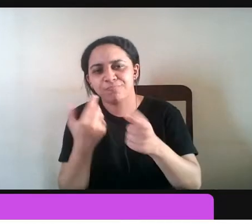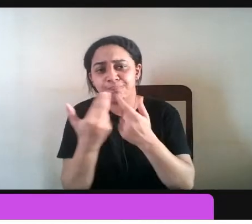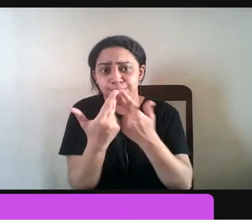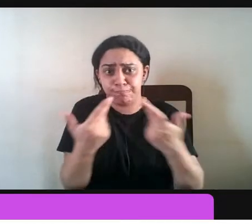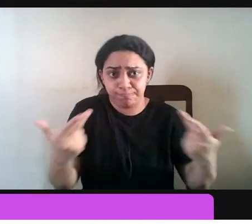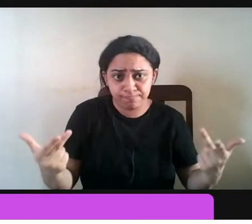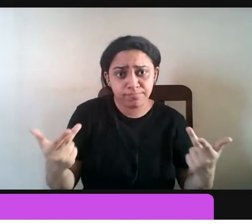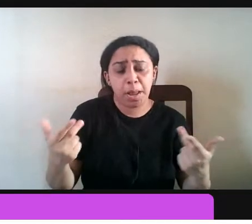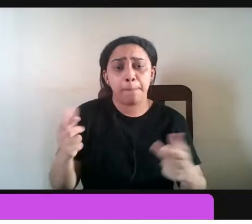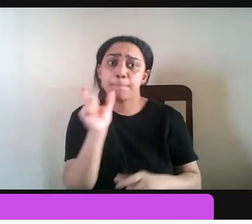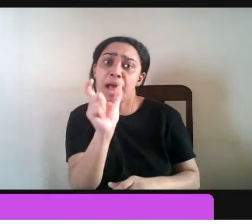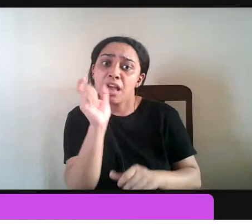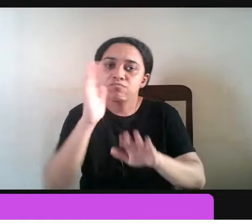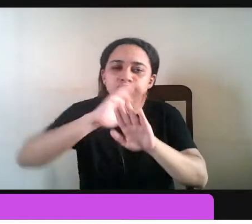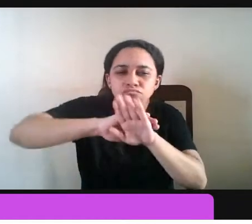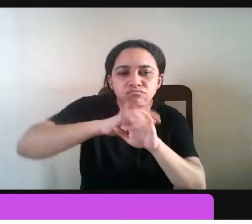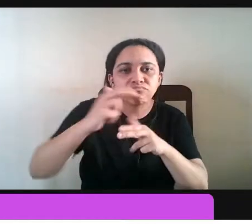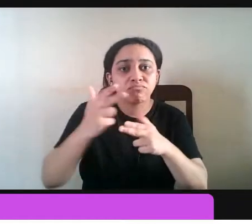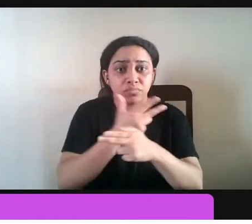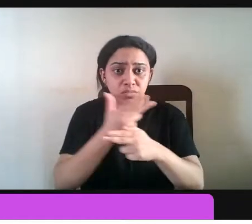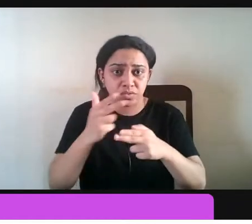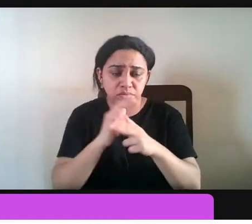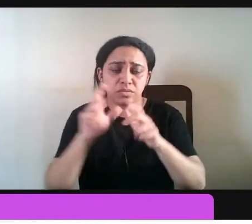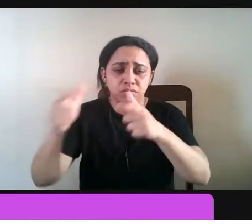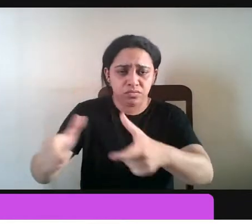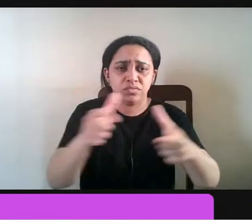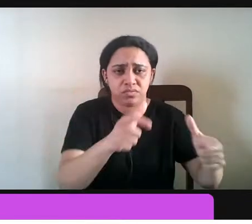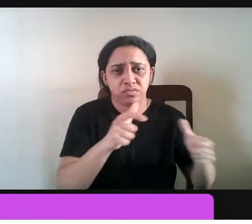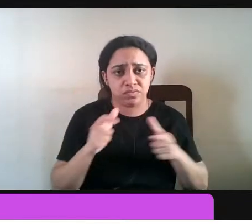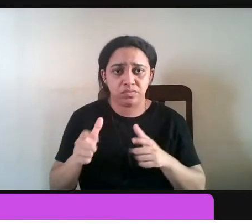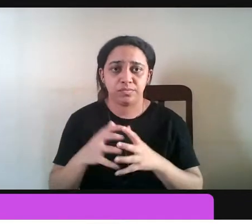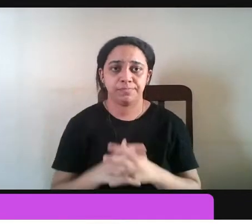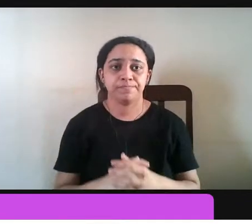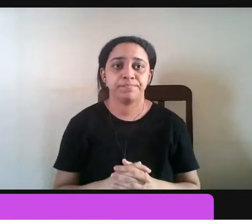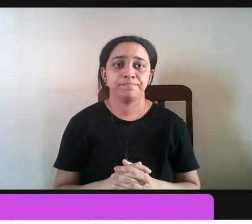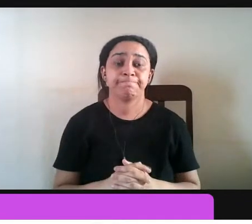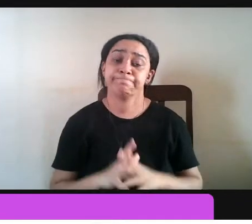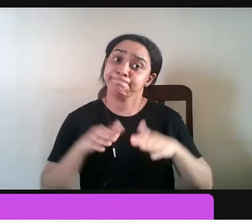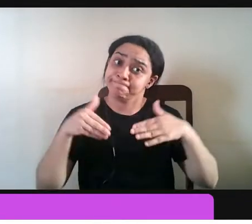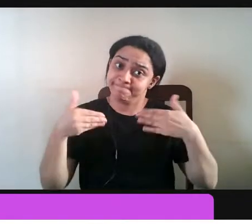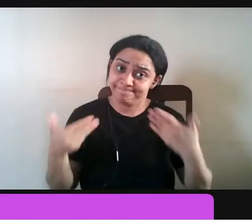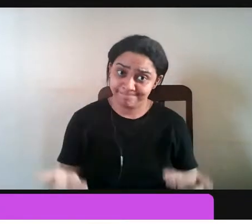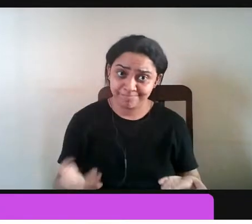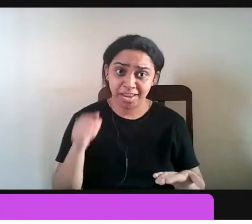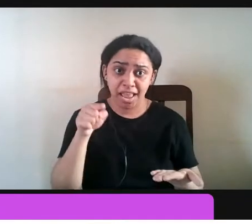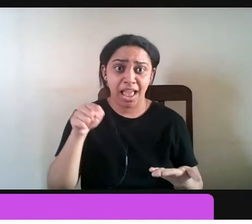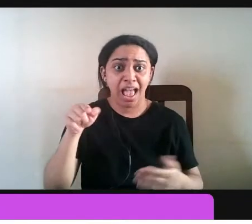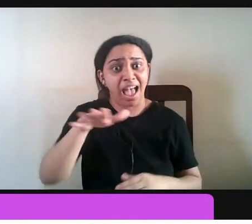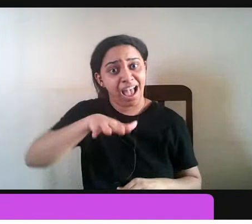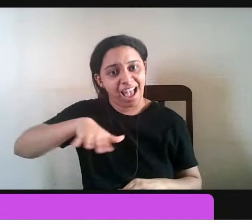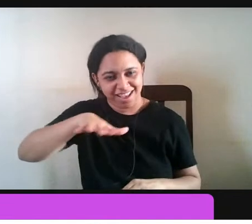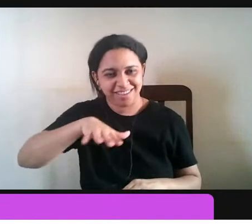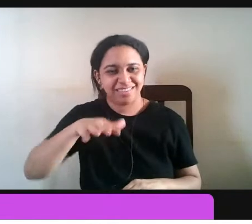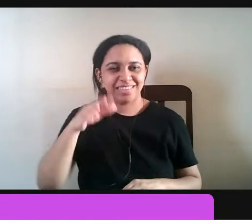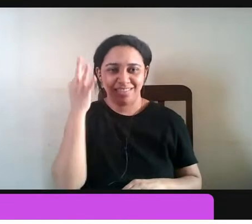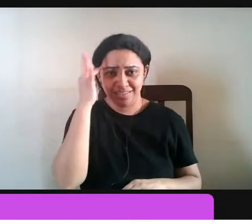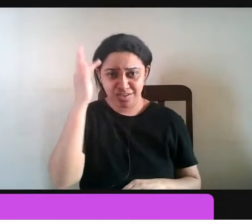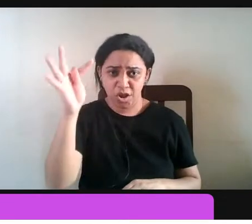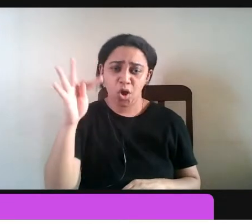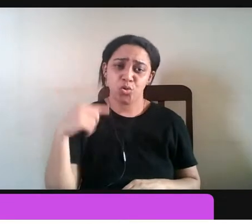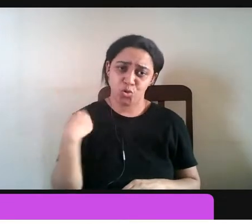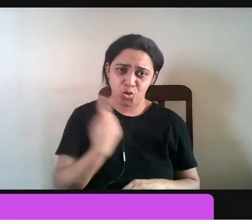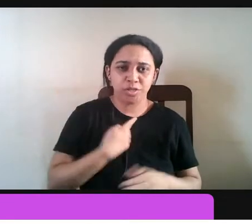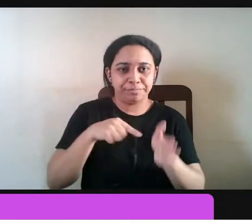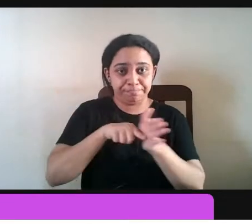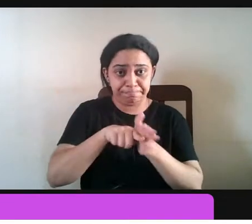nos lugares ou no xixamento. Então, essa parte teórica de nosso trabalho. Então, agora nós